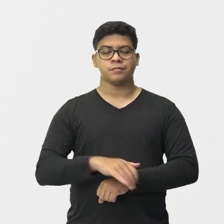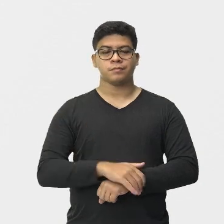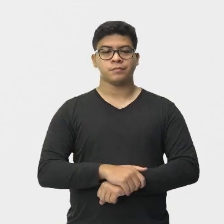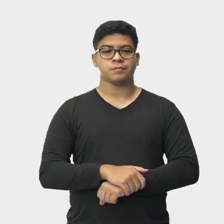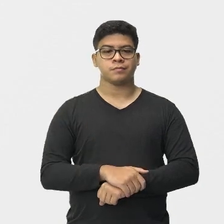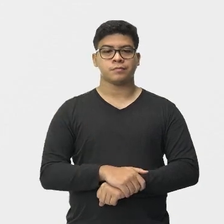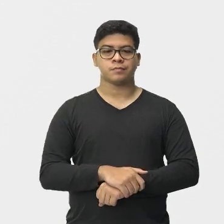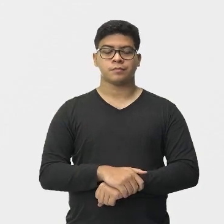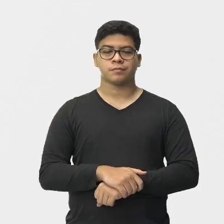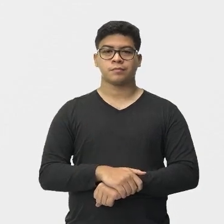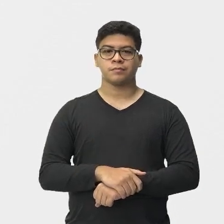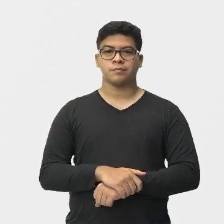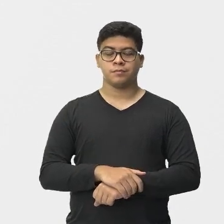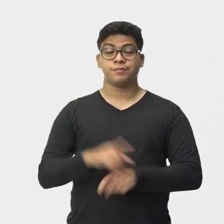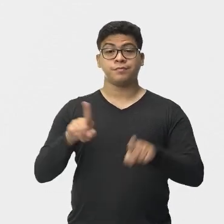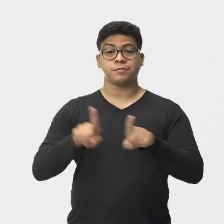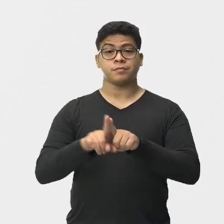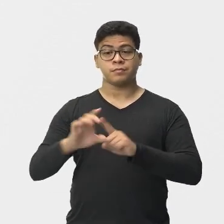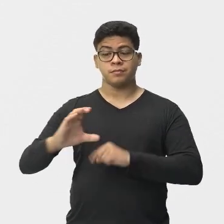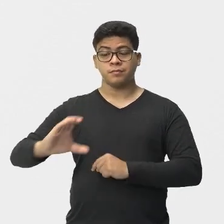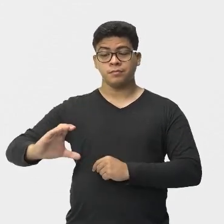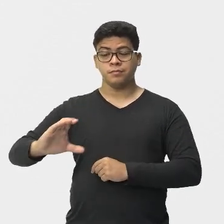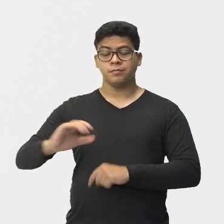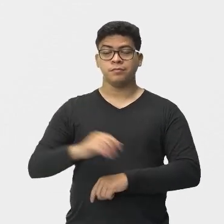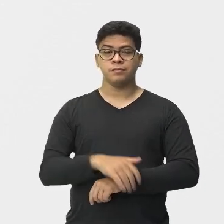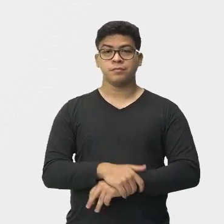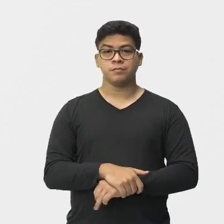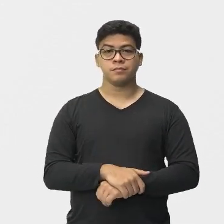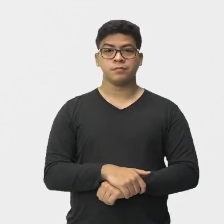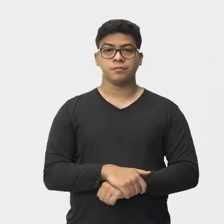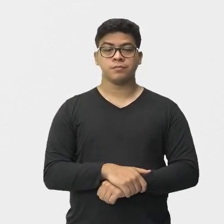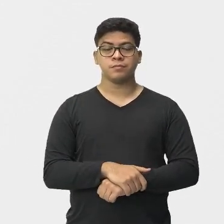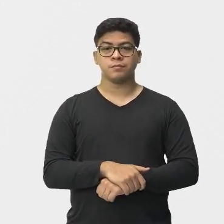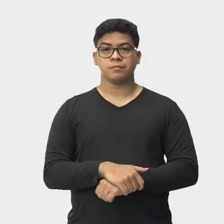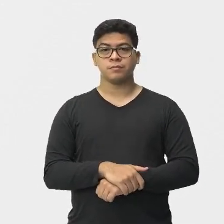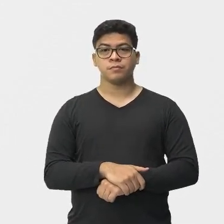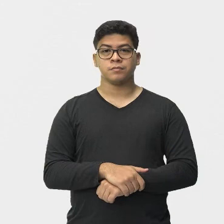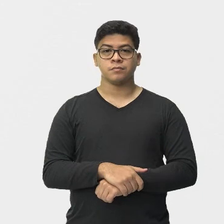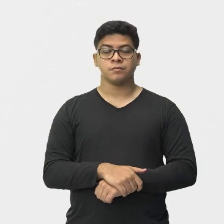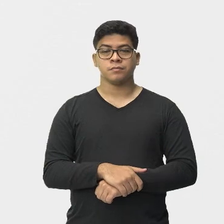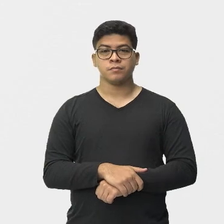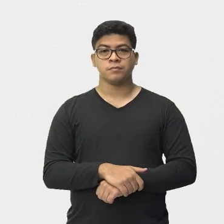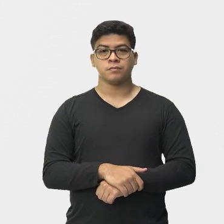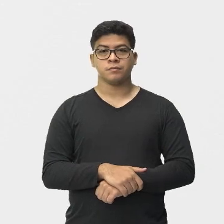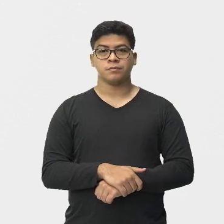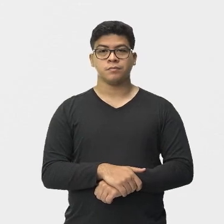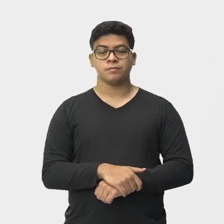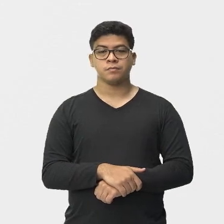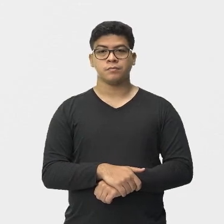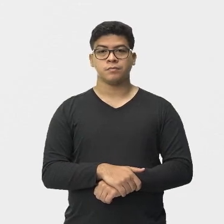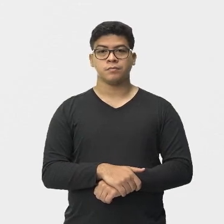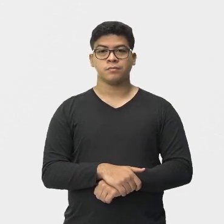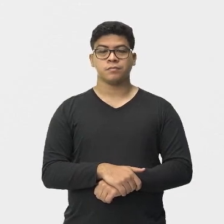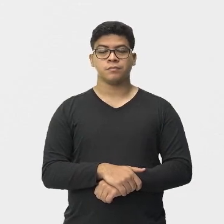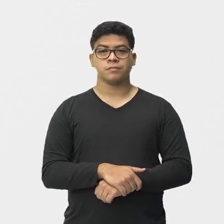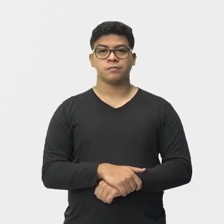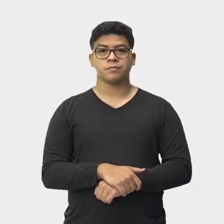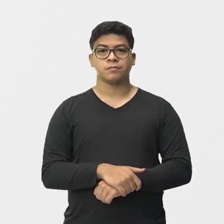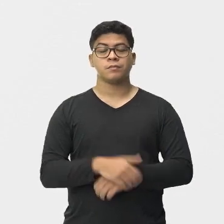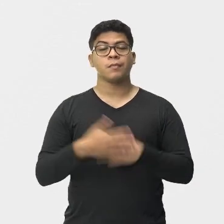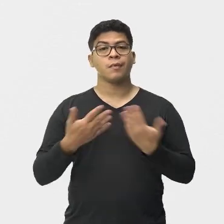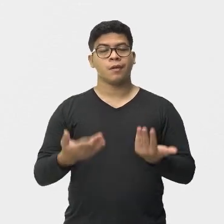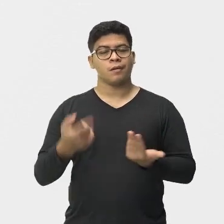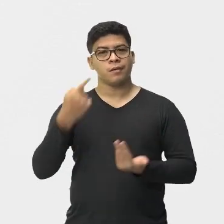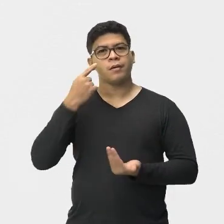a mí y a mi esposa. Y letra C, entregarán el premio a los vencedores esta noche.